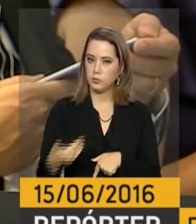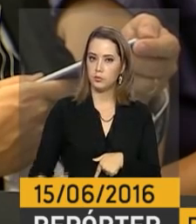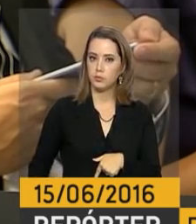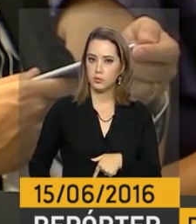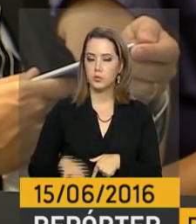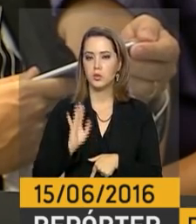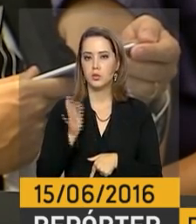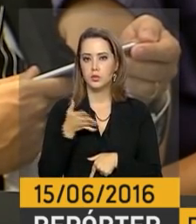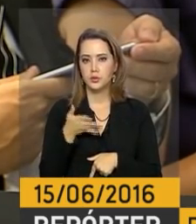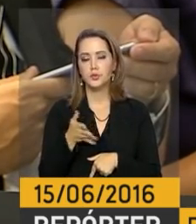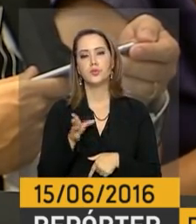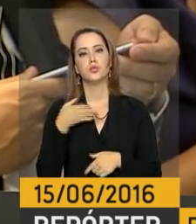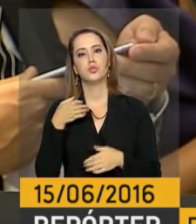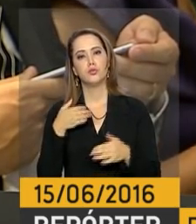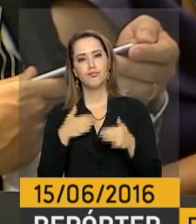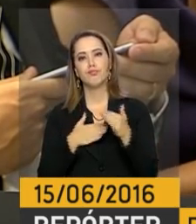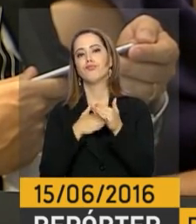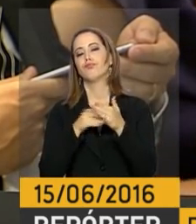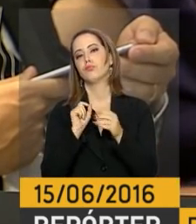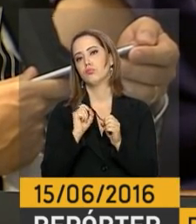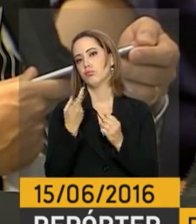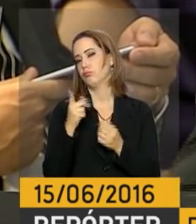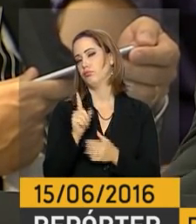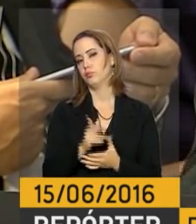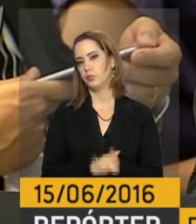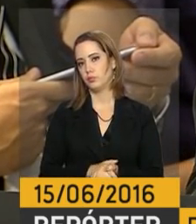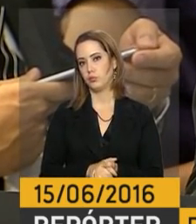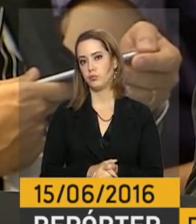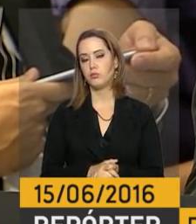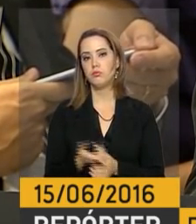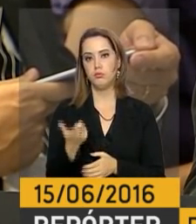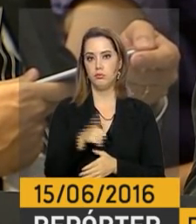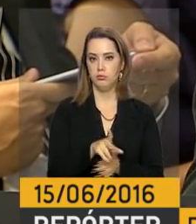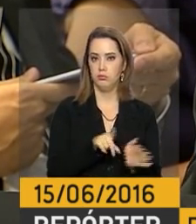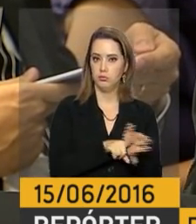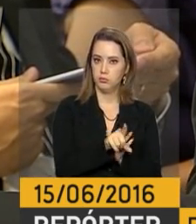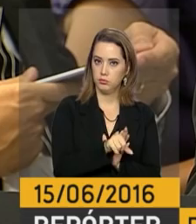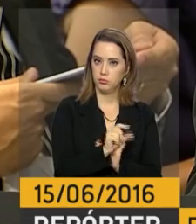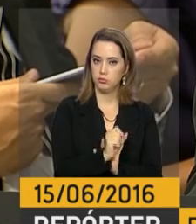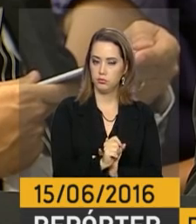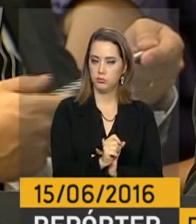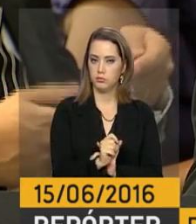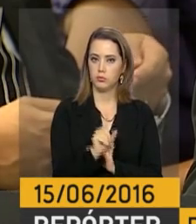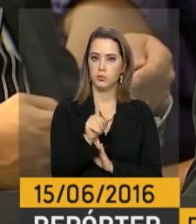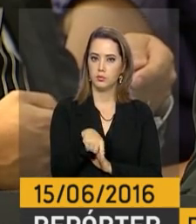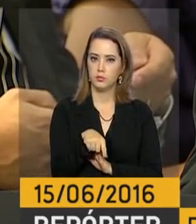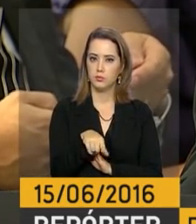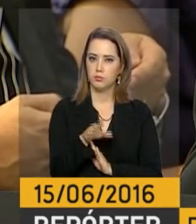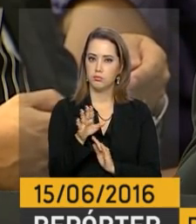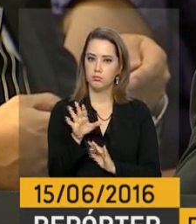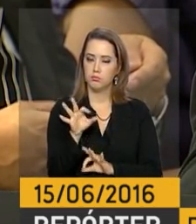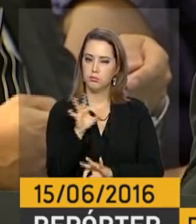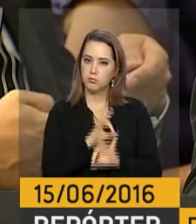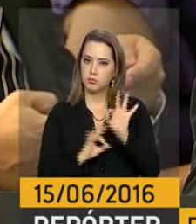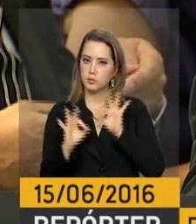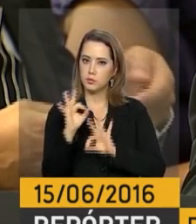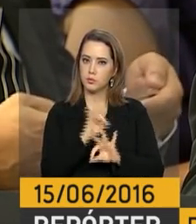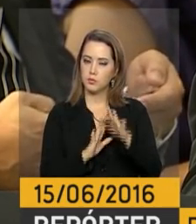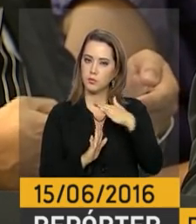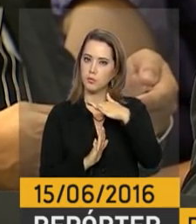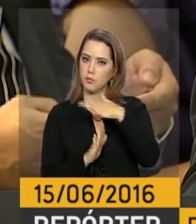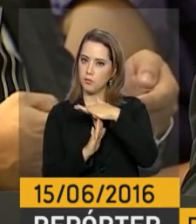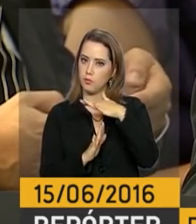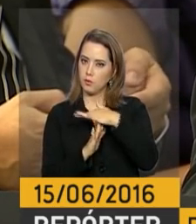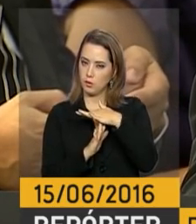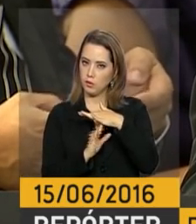vai ser revisto, como é que vai ser feito. Outra questão é com relação às essas medidas de ajuste fiscal. A gente pode esperar